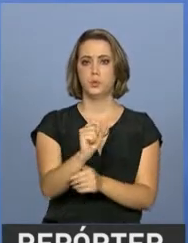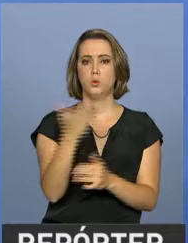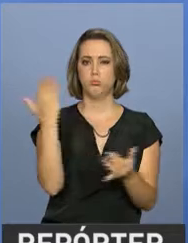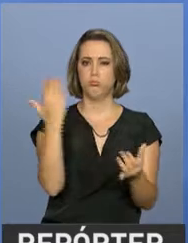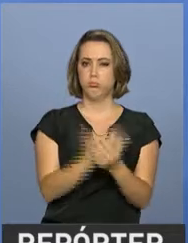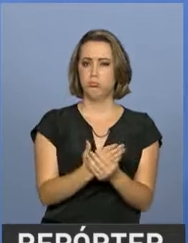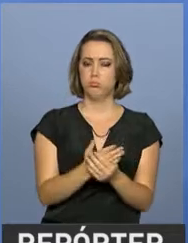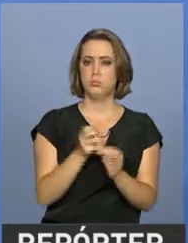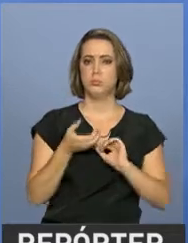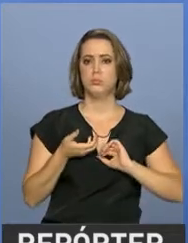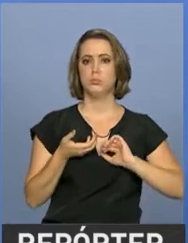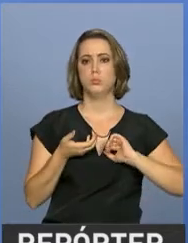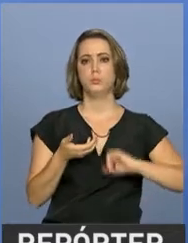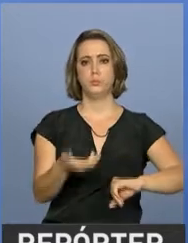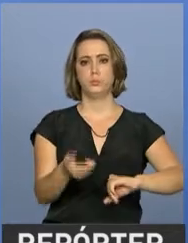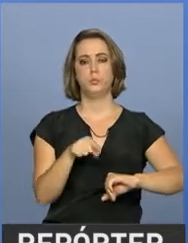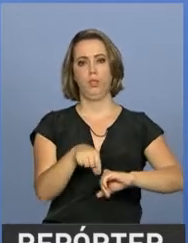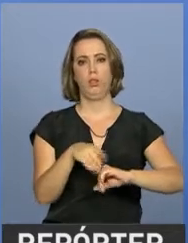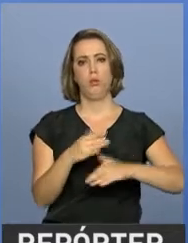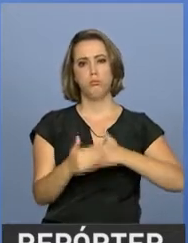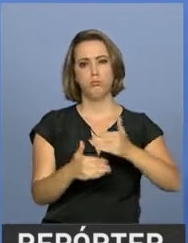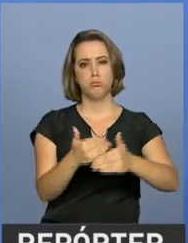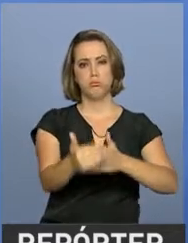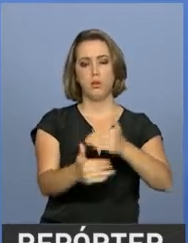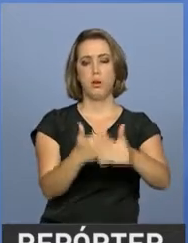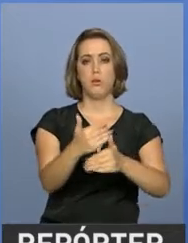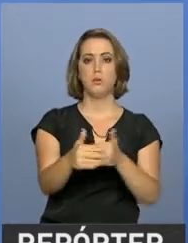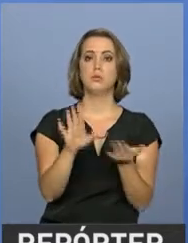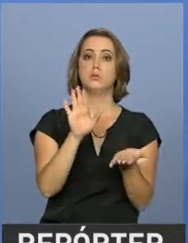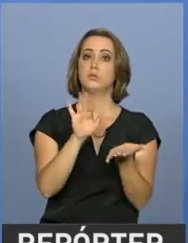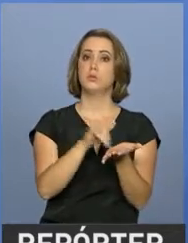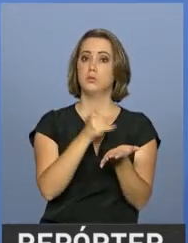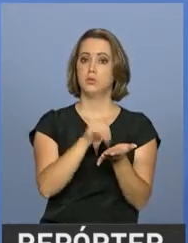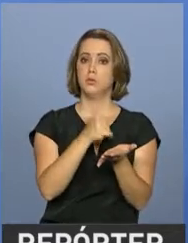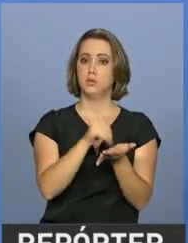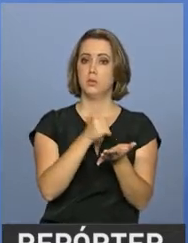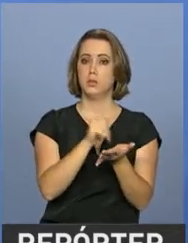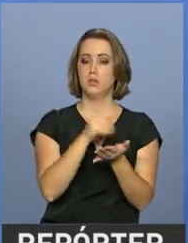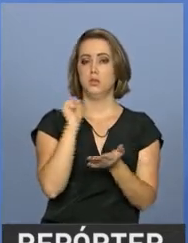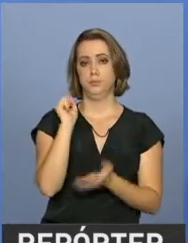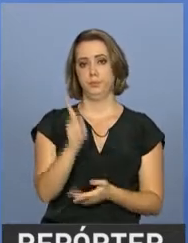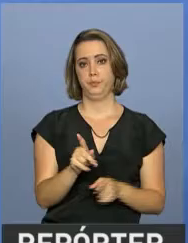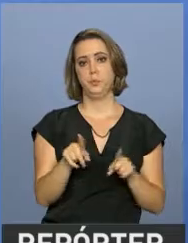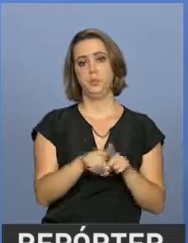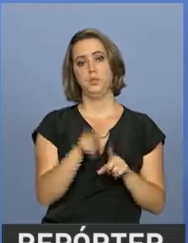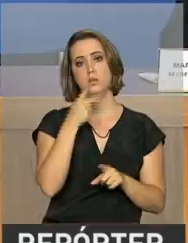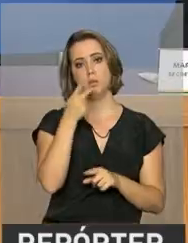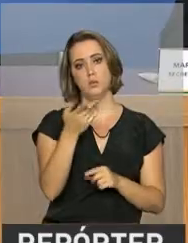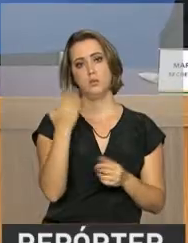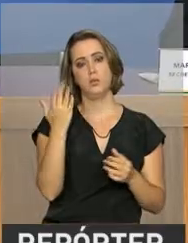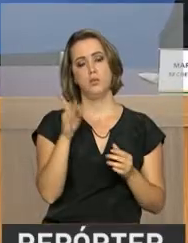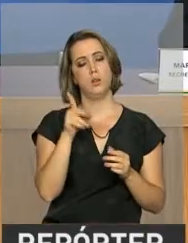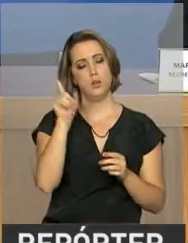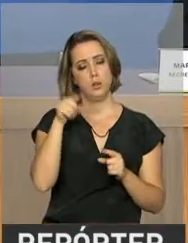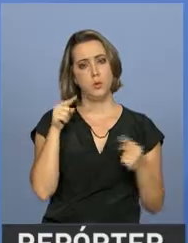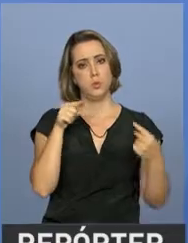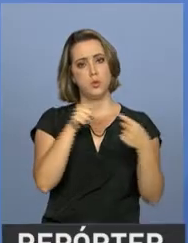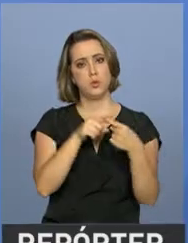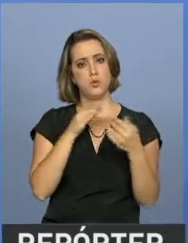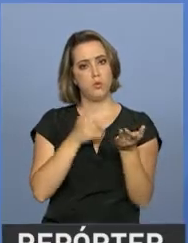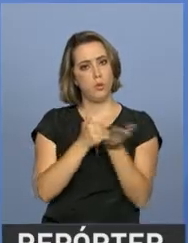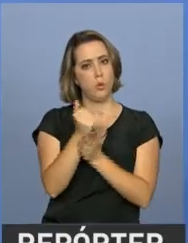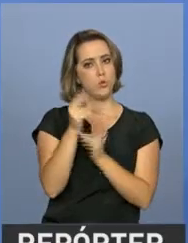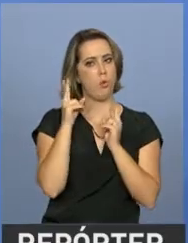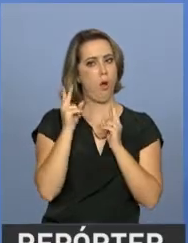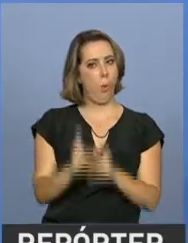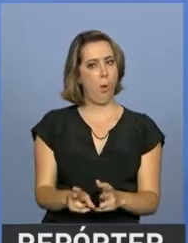no congresso o secretário de previdência social disse que o objetivo é manter o texto enviado pelo governo nós